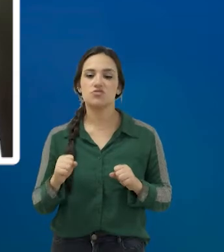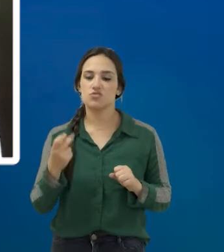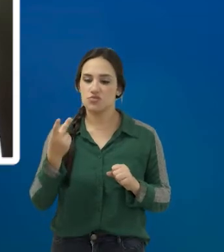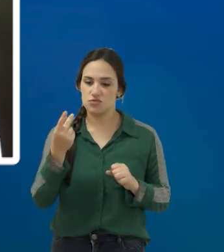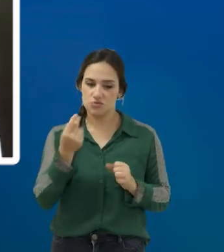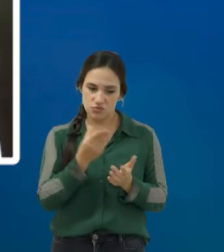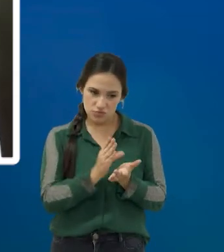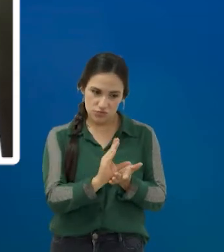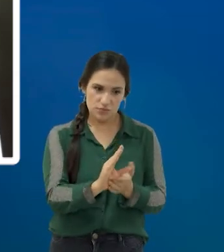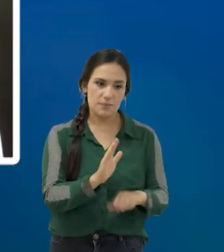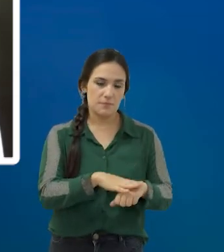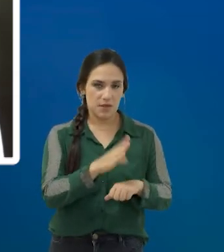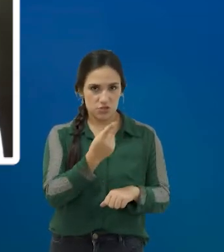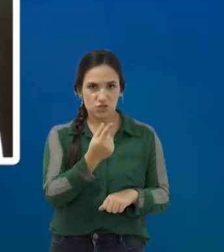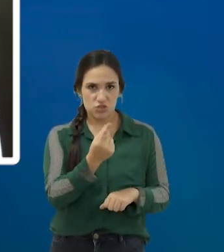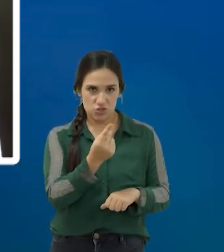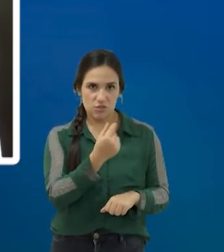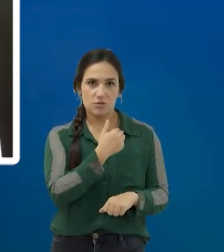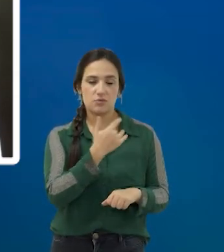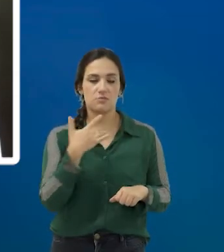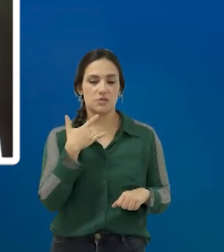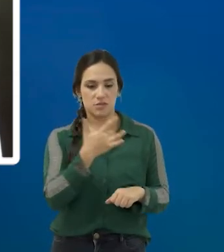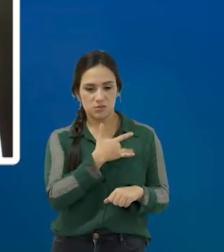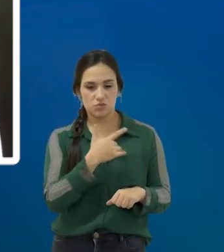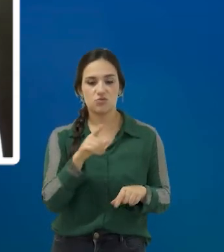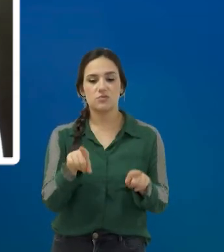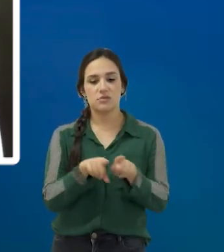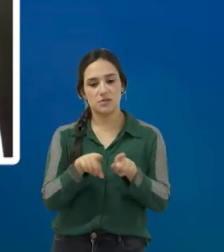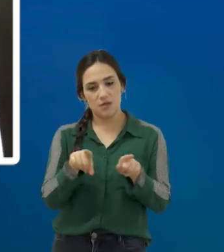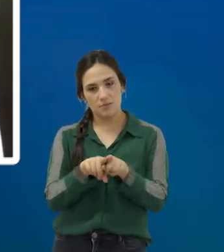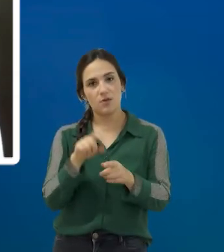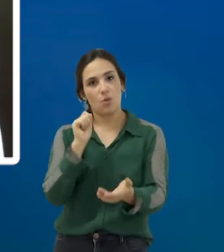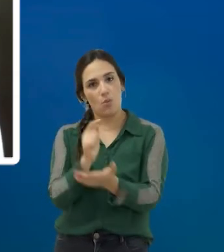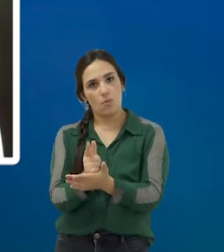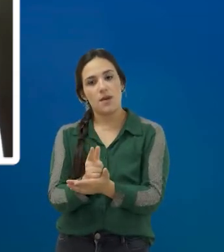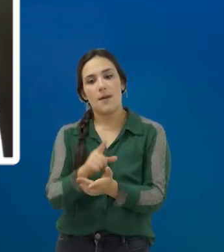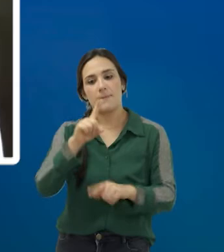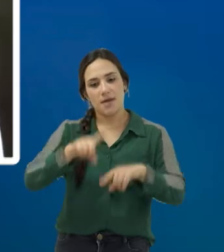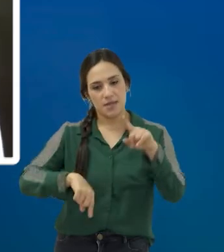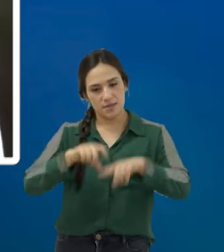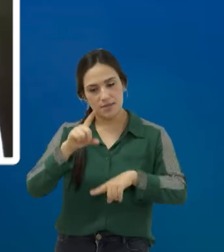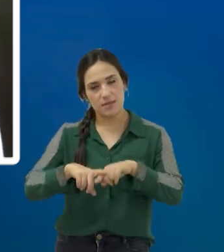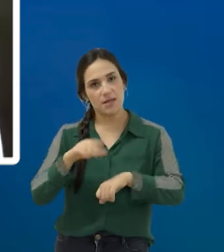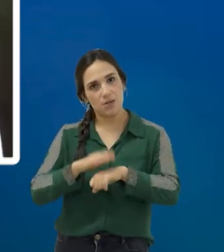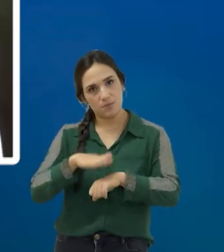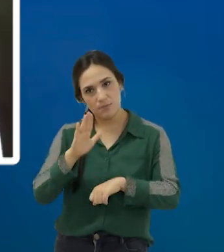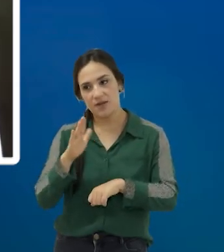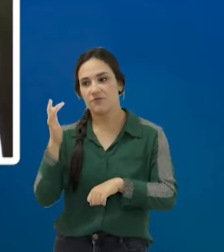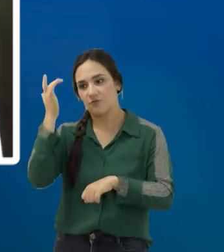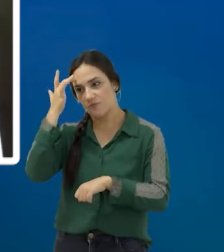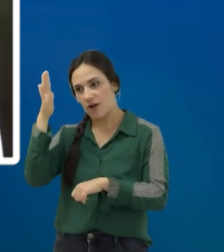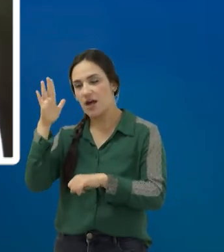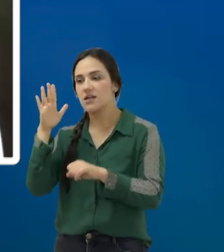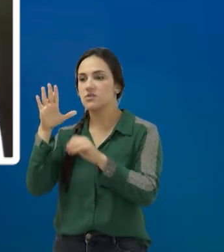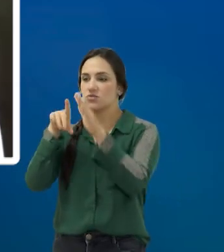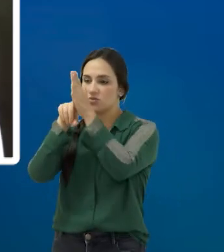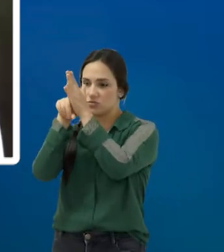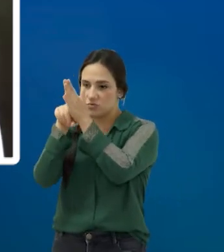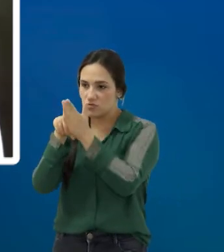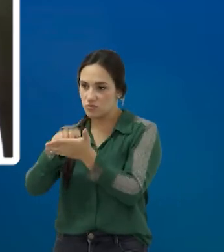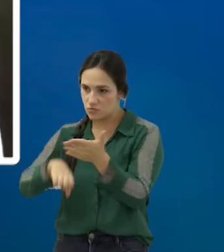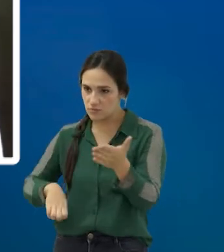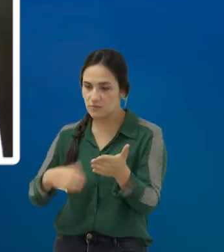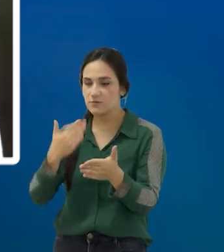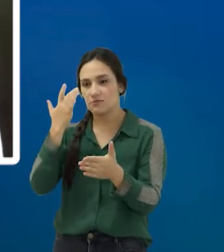haver destinação de mais recursos para a saúde, haver ampliação de leitos, haver a compra de material, haver facilidade nos